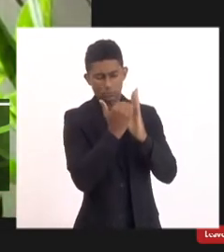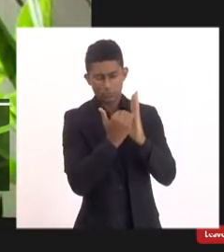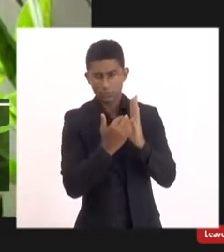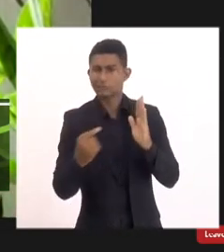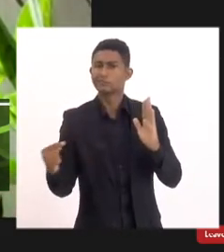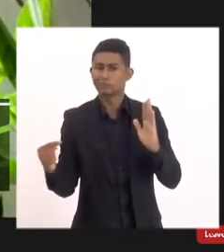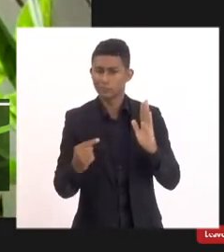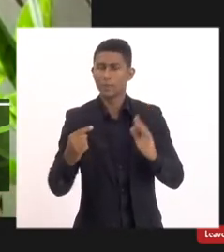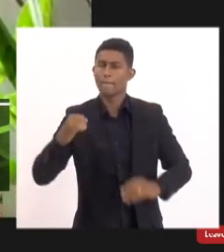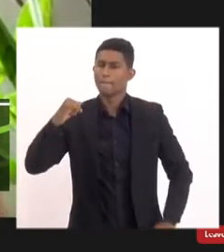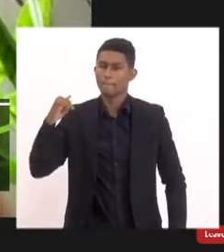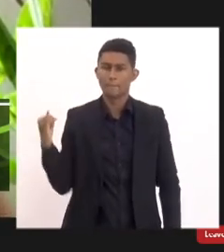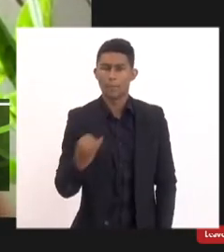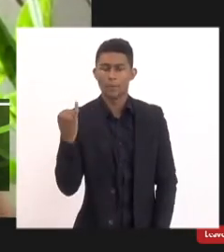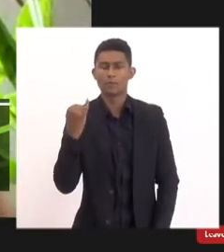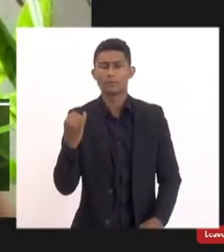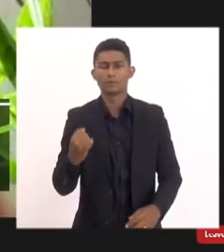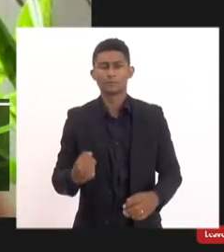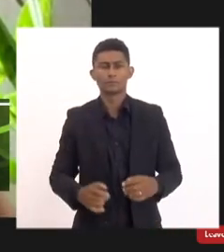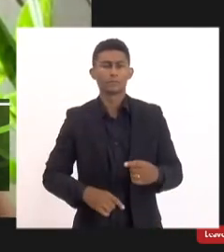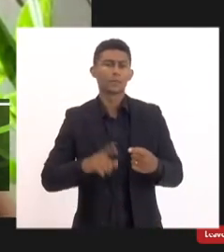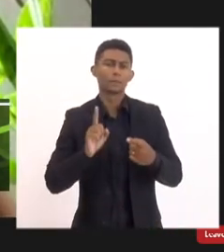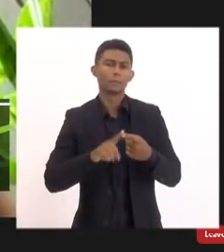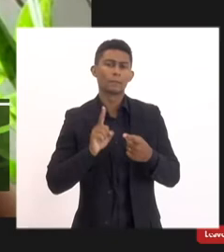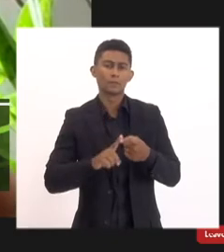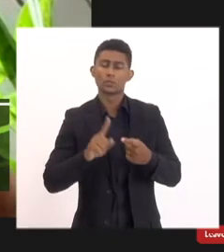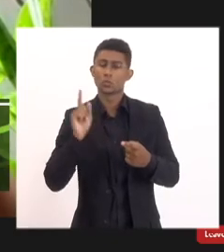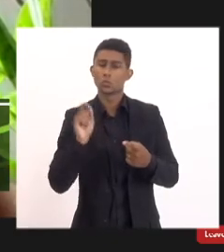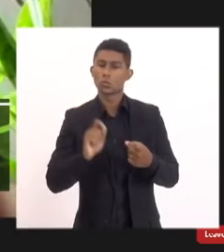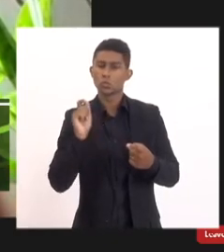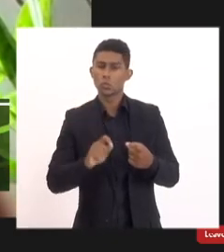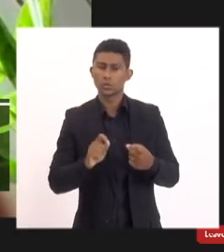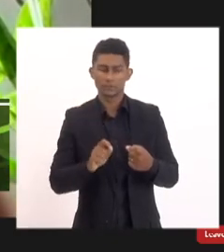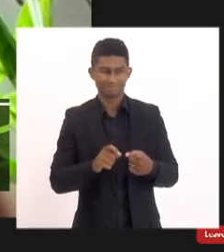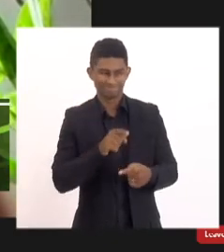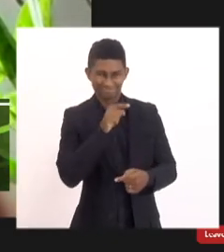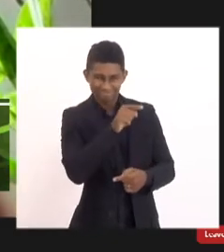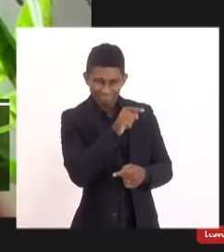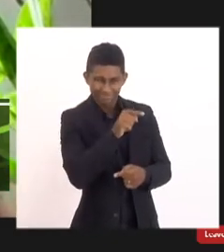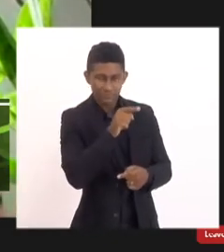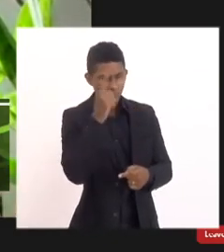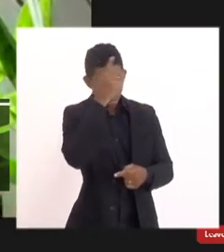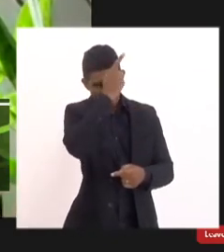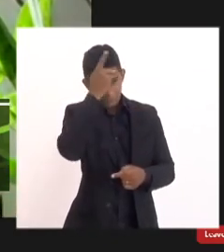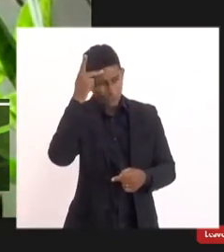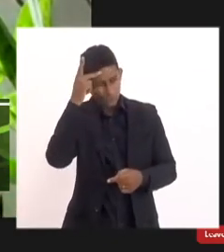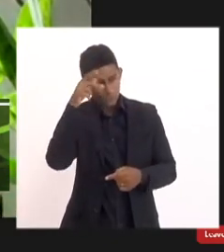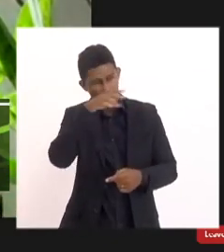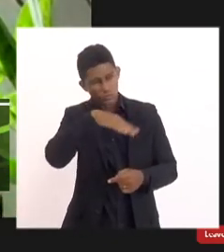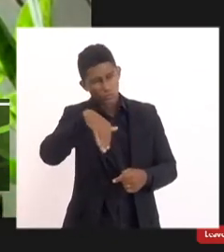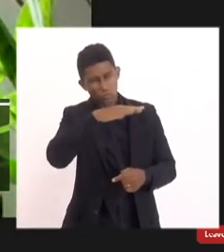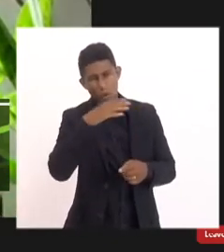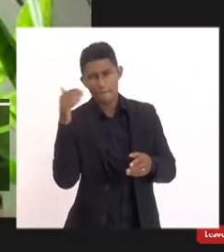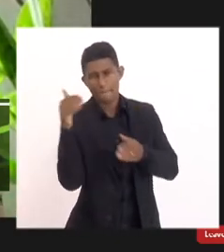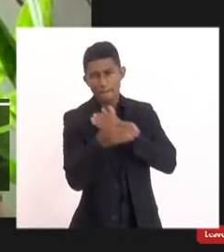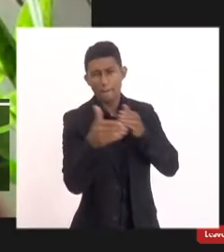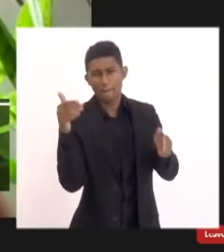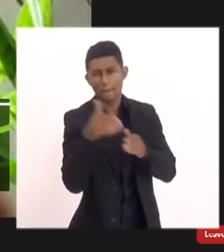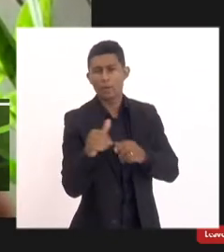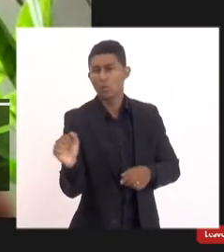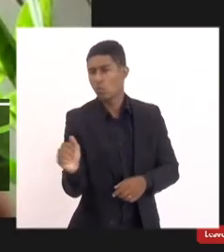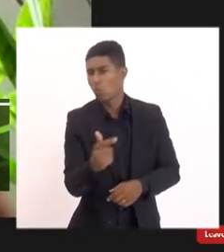importantíssimos. Primeiro, a questão do quantitativo de pessoal. Tá? Nós não